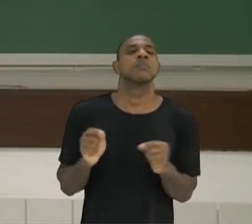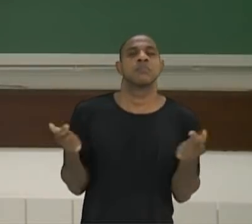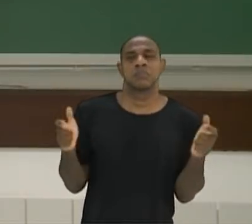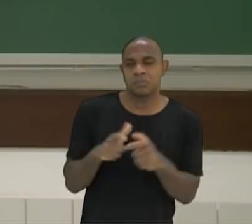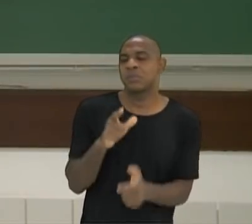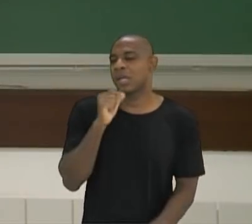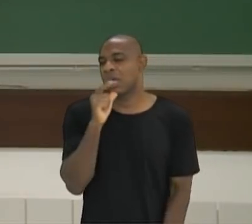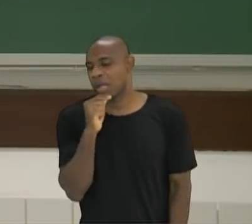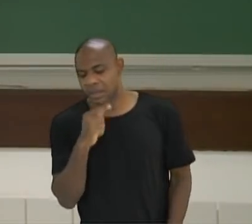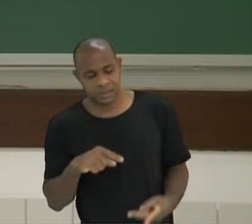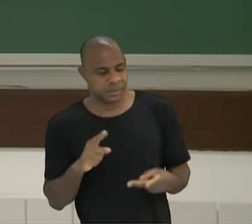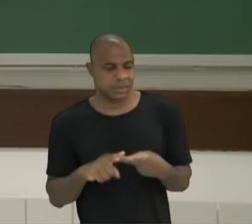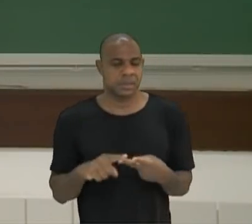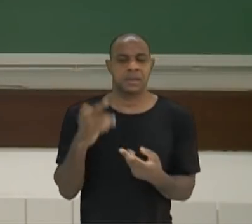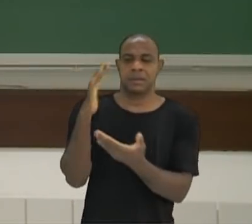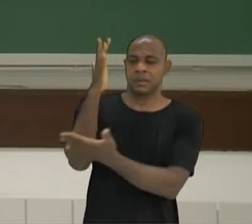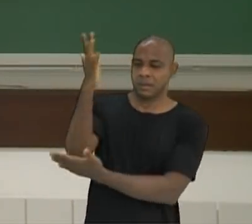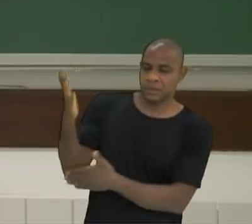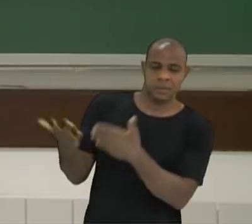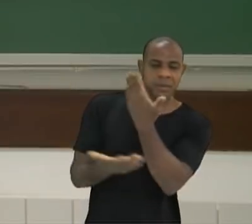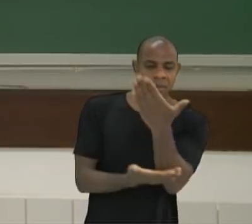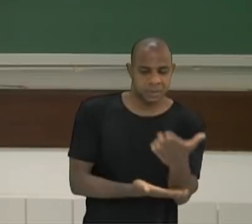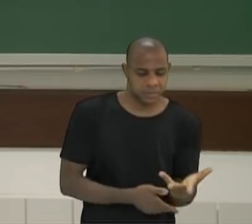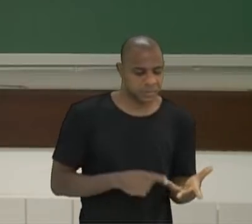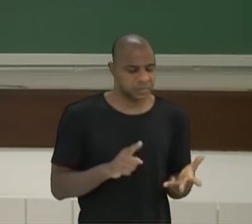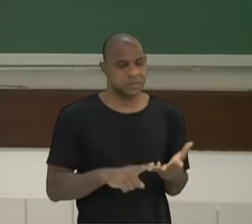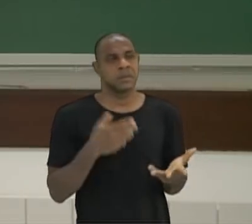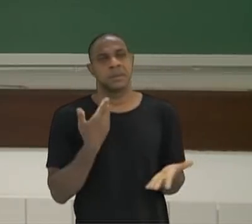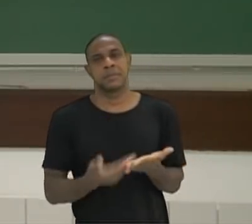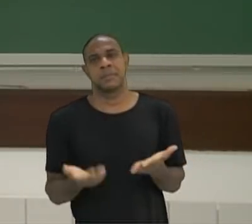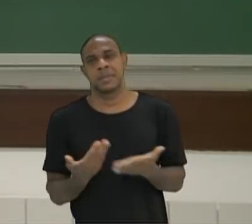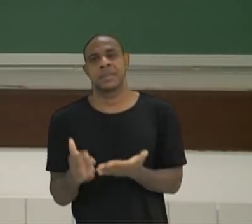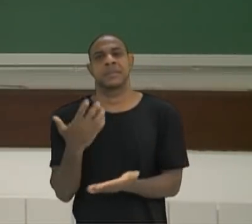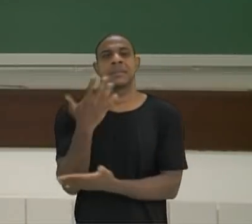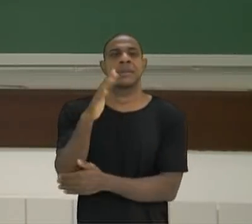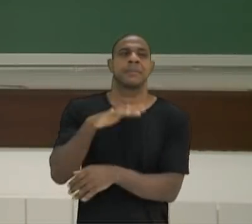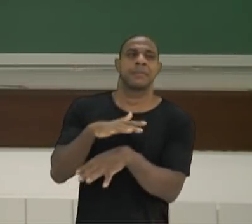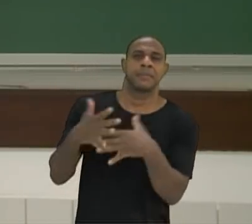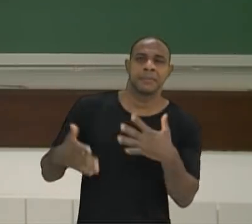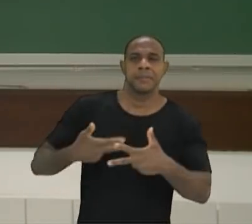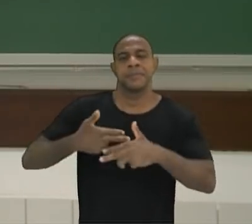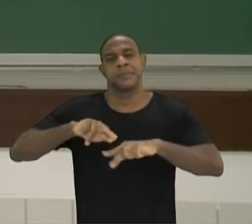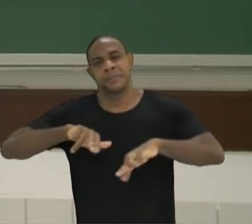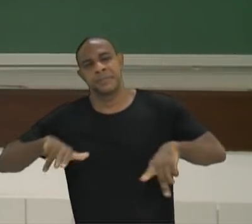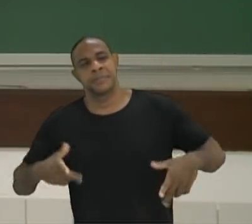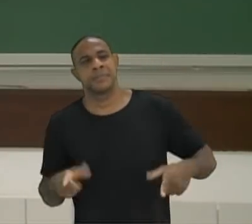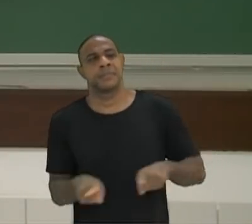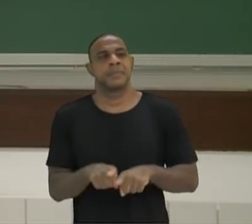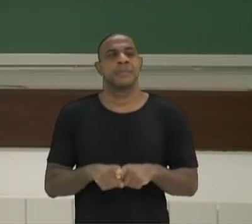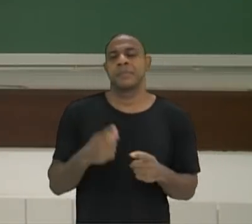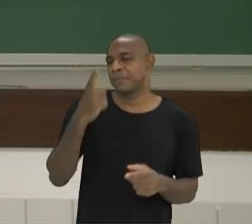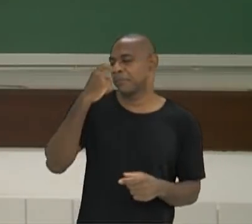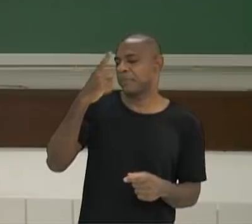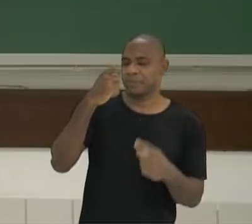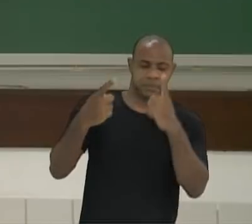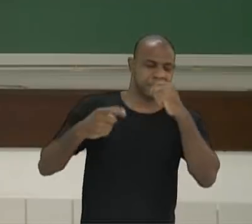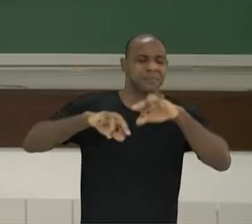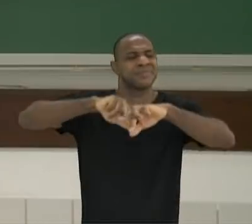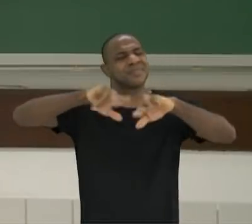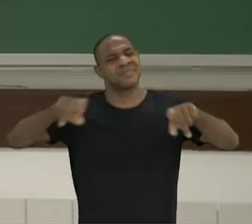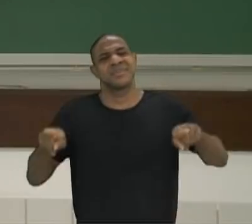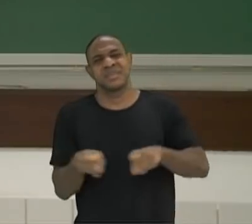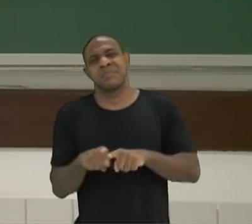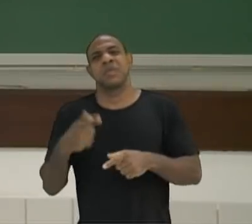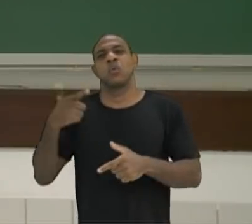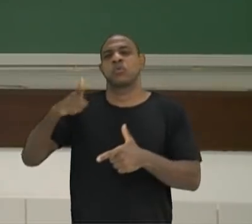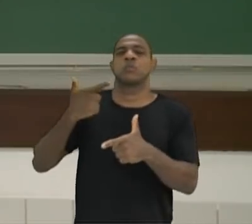da água, o desmatamento, a perda da mata ciliar, por exemplo, ou ainda a poluição e outros impactos